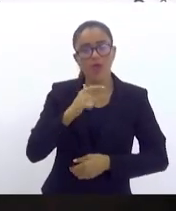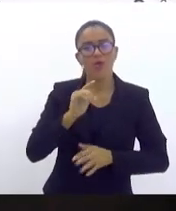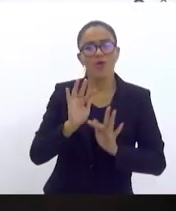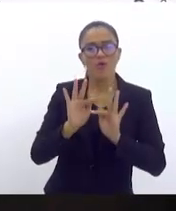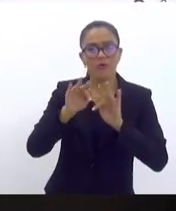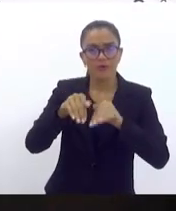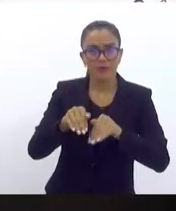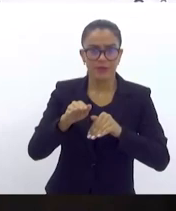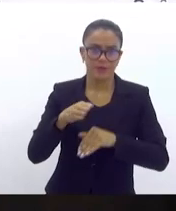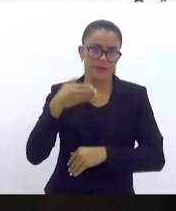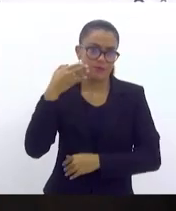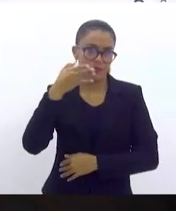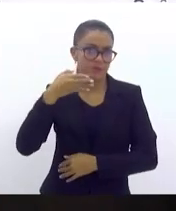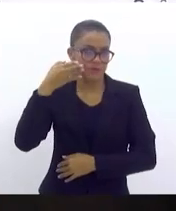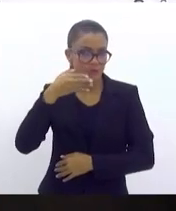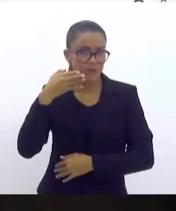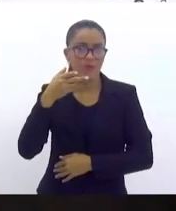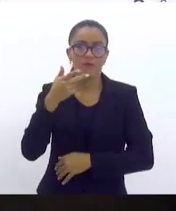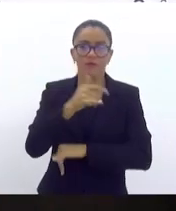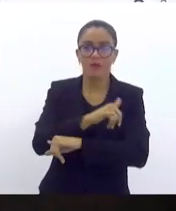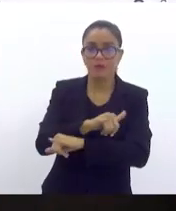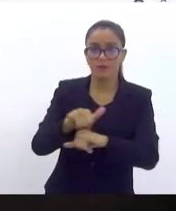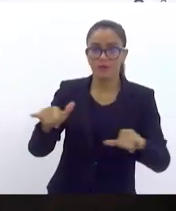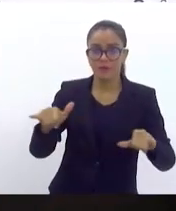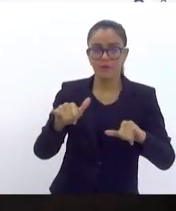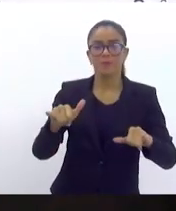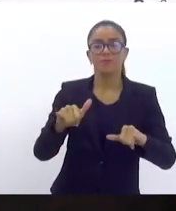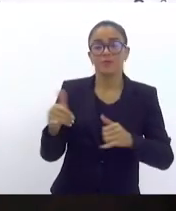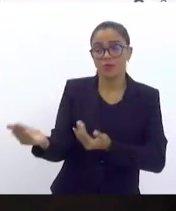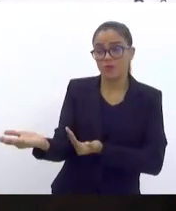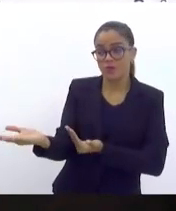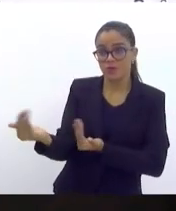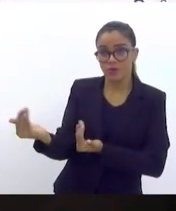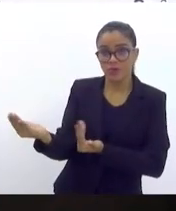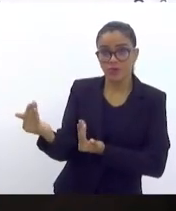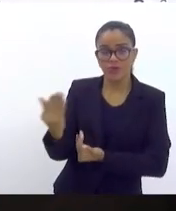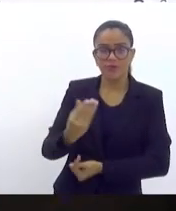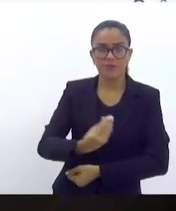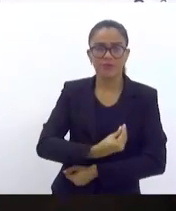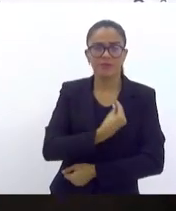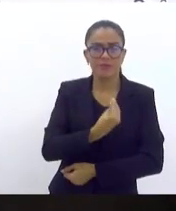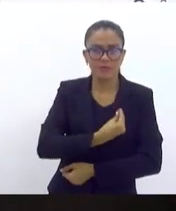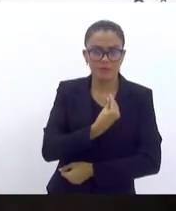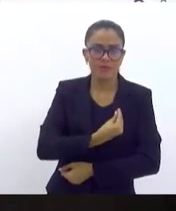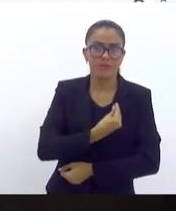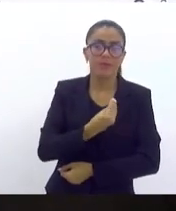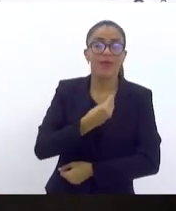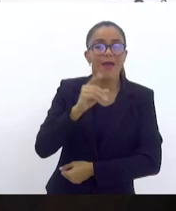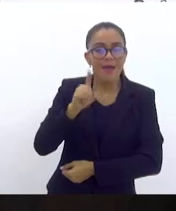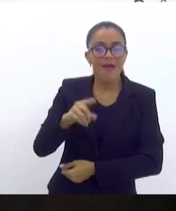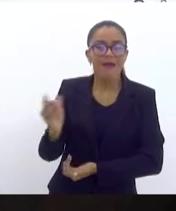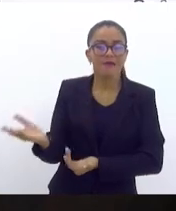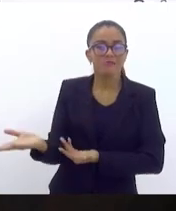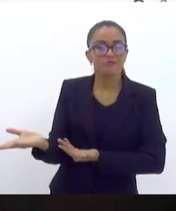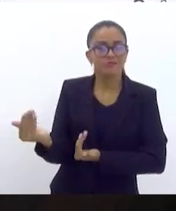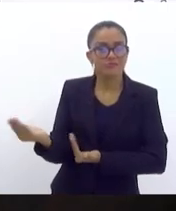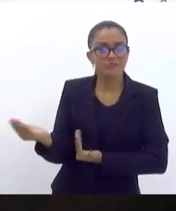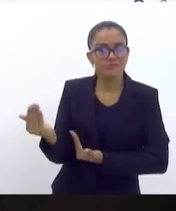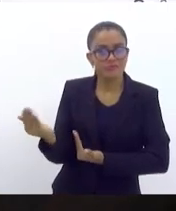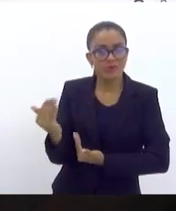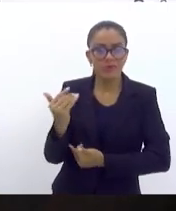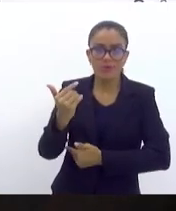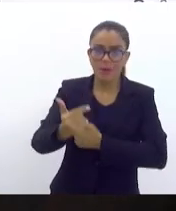a minha fala dizendo que Juventude viva é aquela que